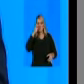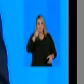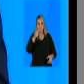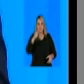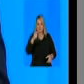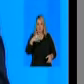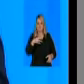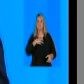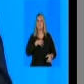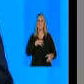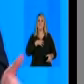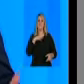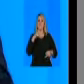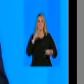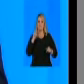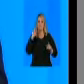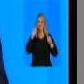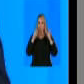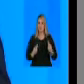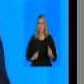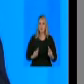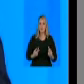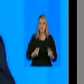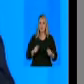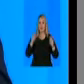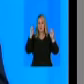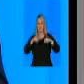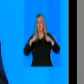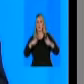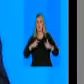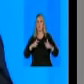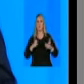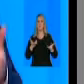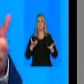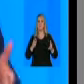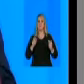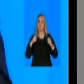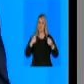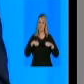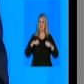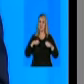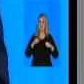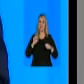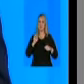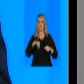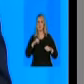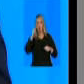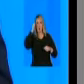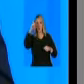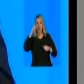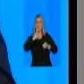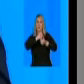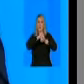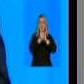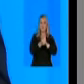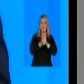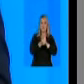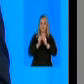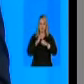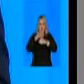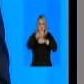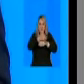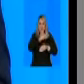humanidade para esses profissionais e nos locais onde houver a possibilidade, sem dúvida alguma, levando cultura e esporte a esses locais, será